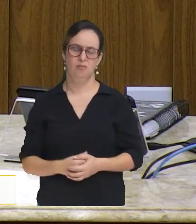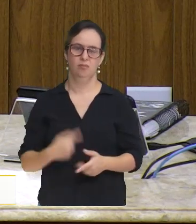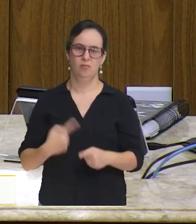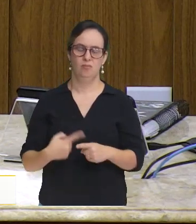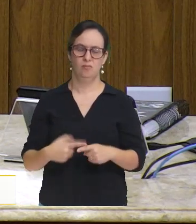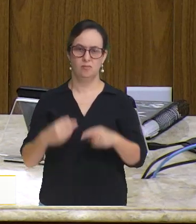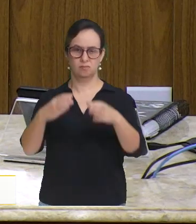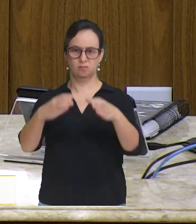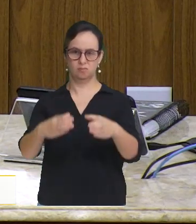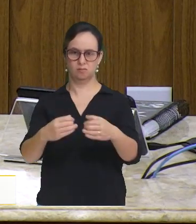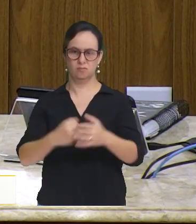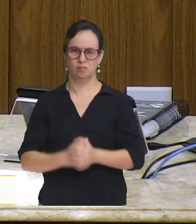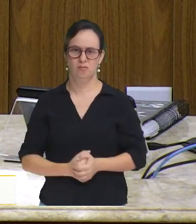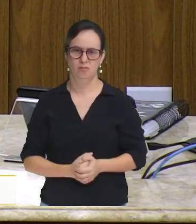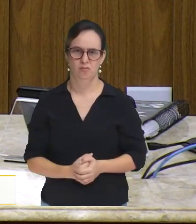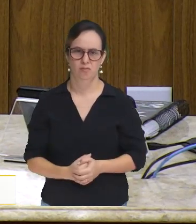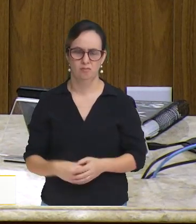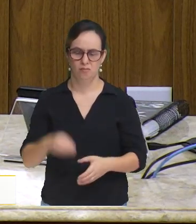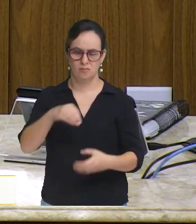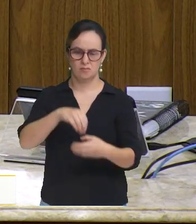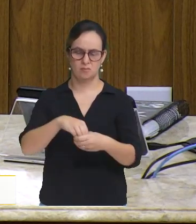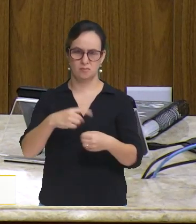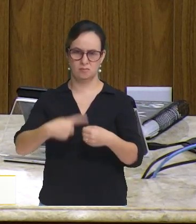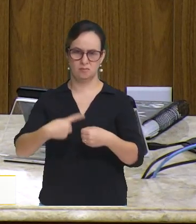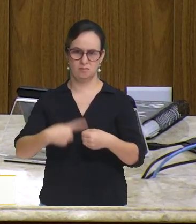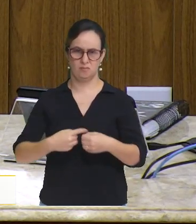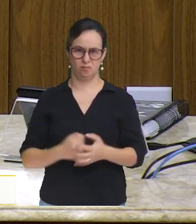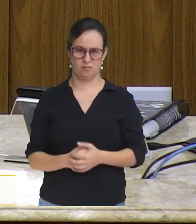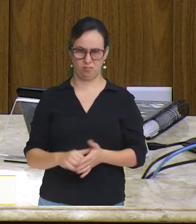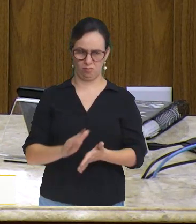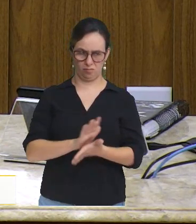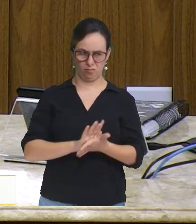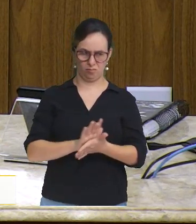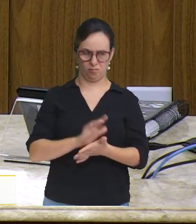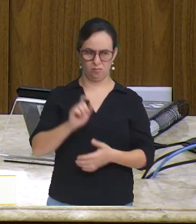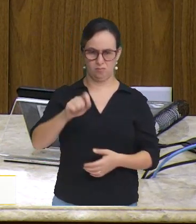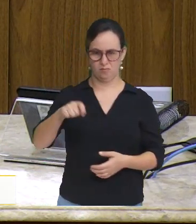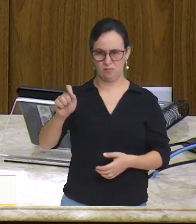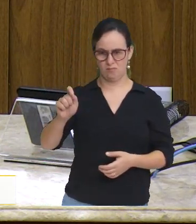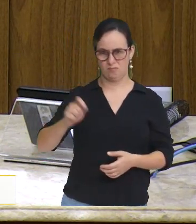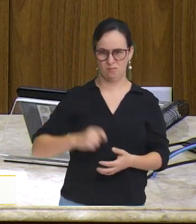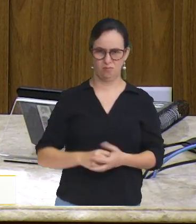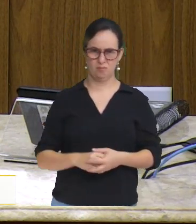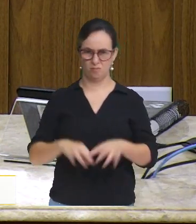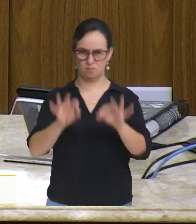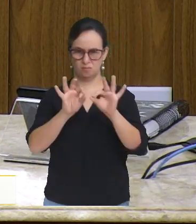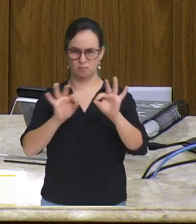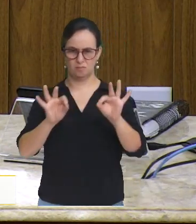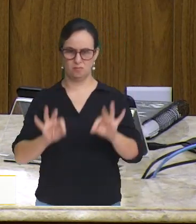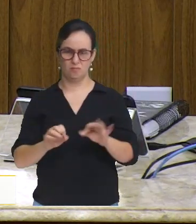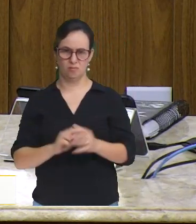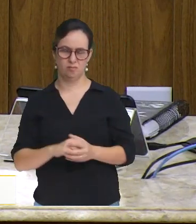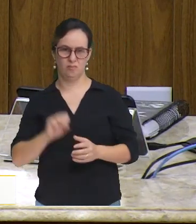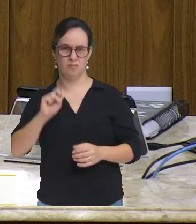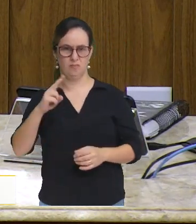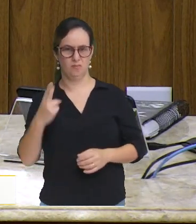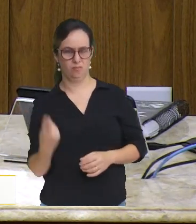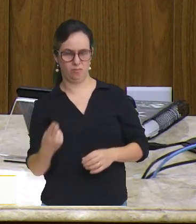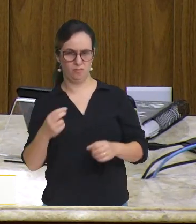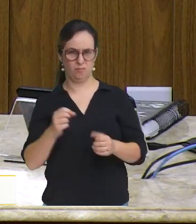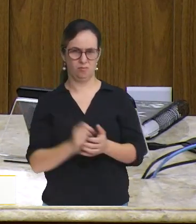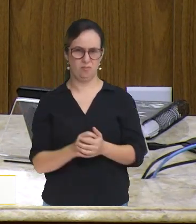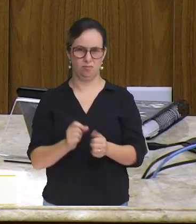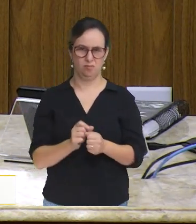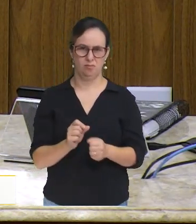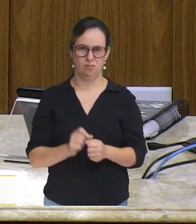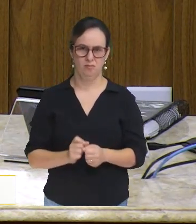E não existe aí óbice para aprovação do projeto ou para execução de obras públicas, seja na